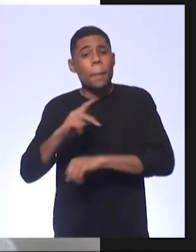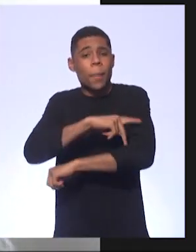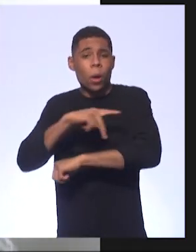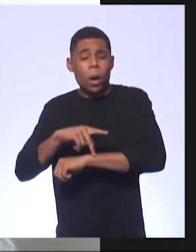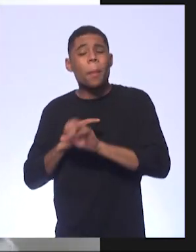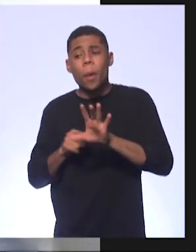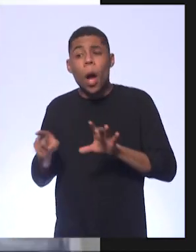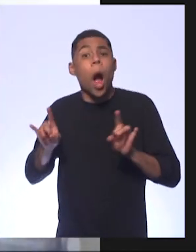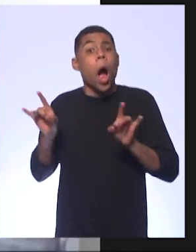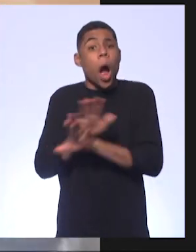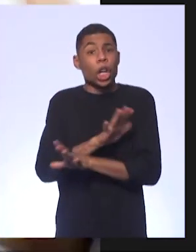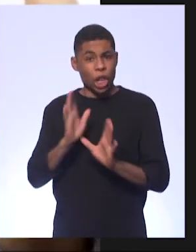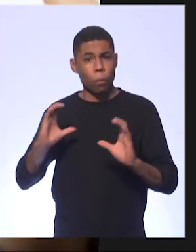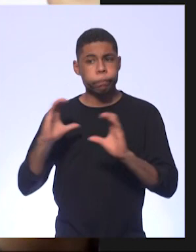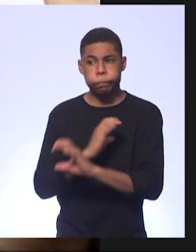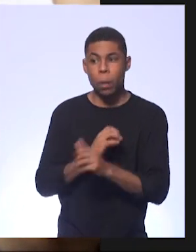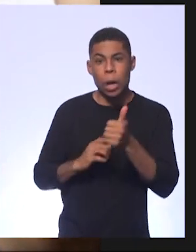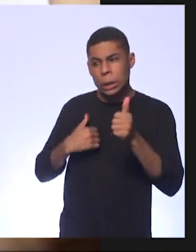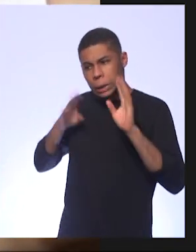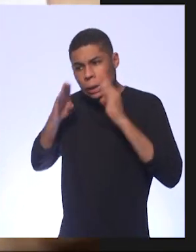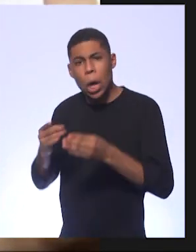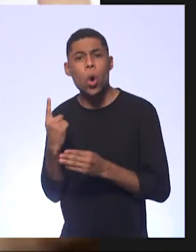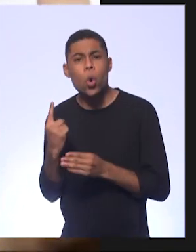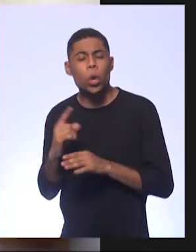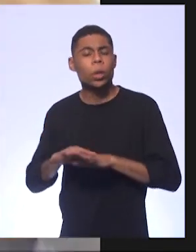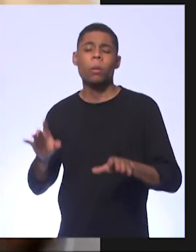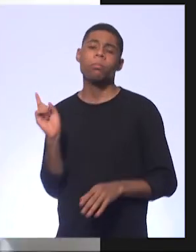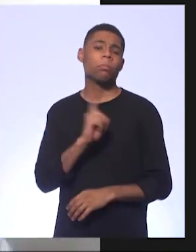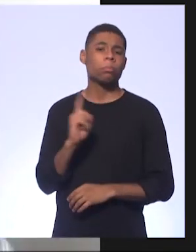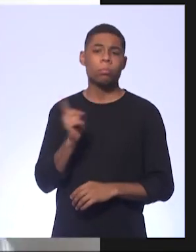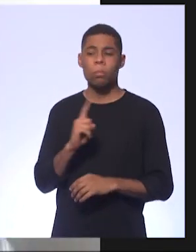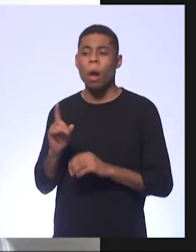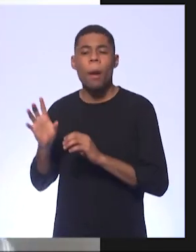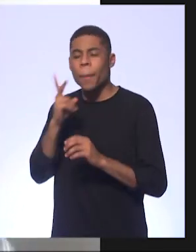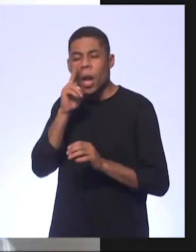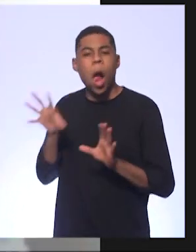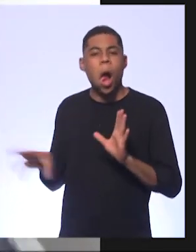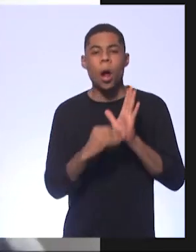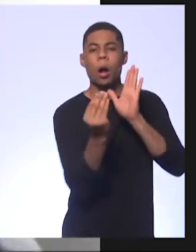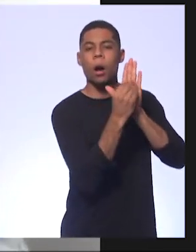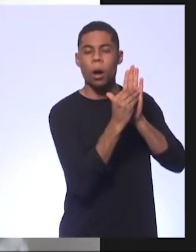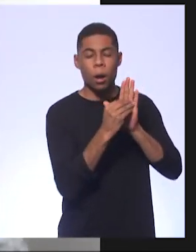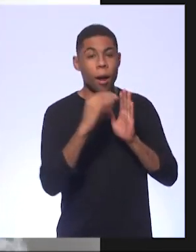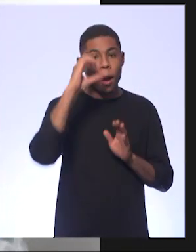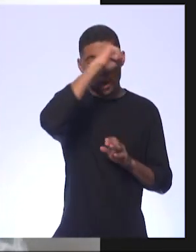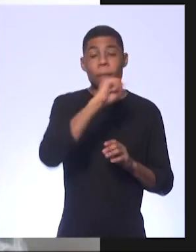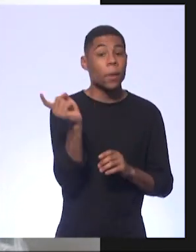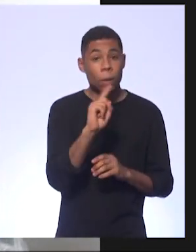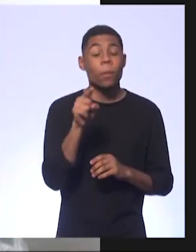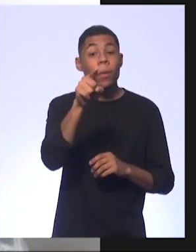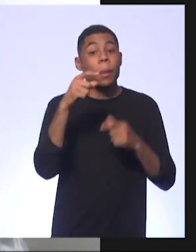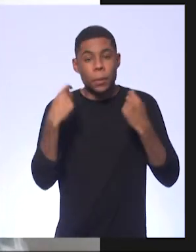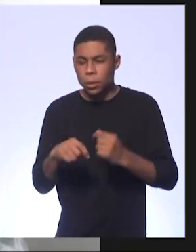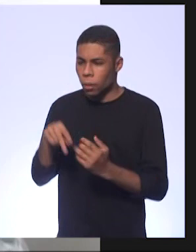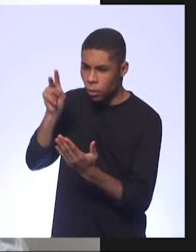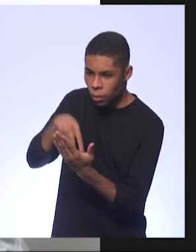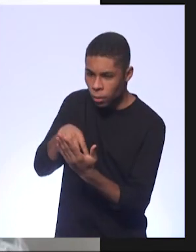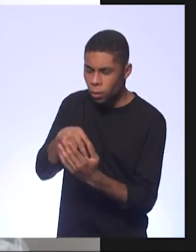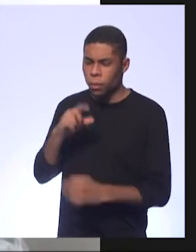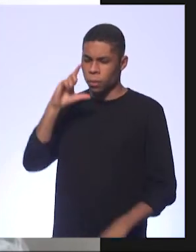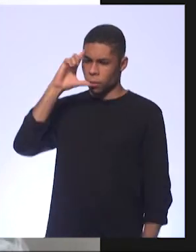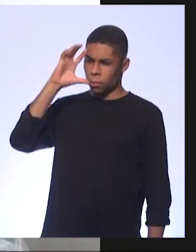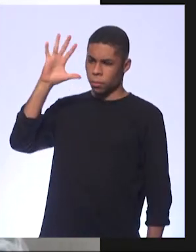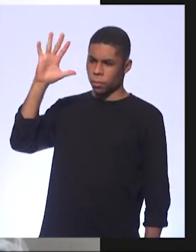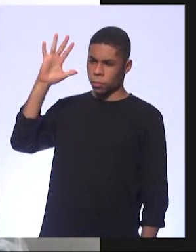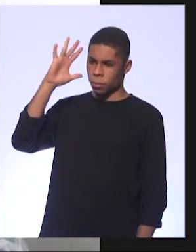está pronta, não basta você ir na BNCC, copiar e colar. Você vai ter que pensar quais que